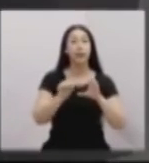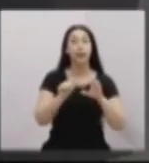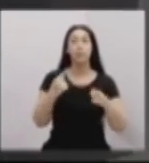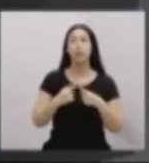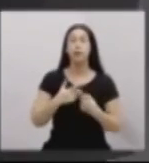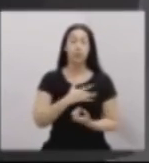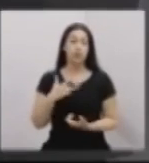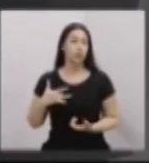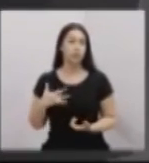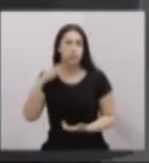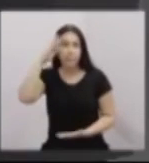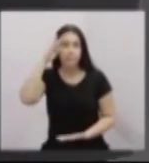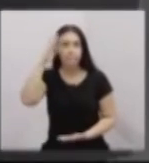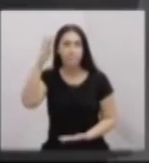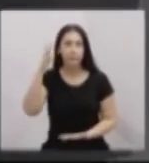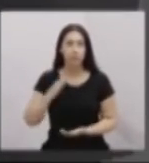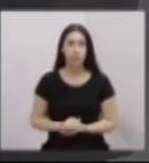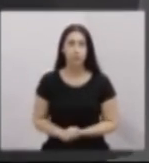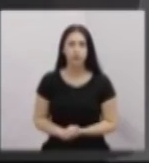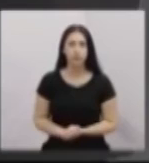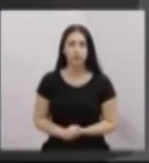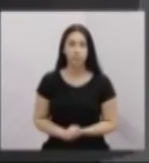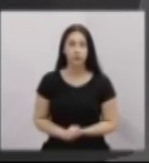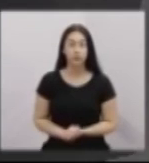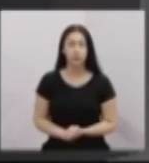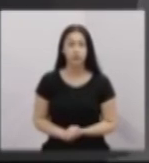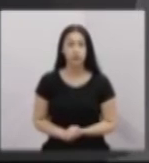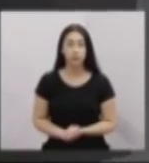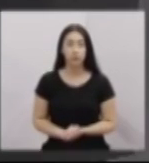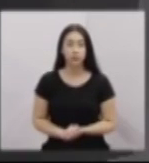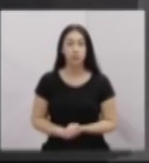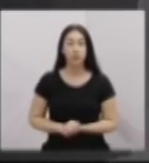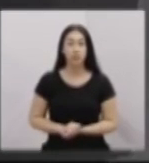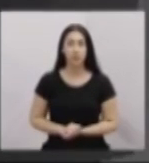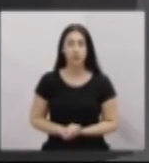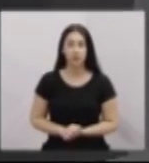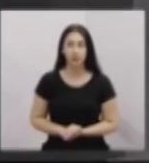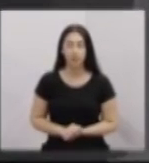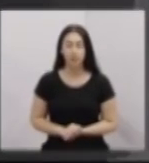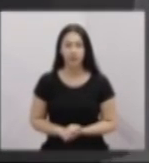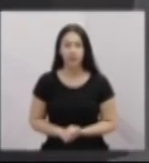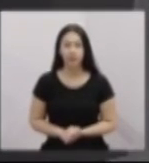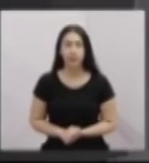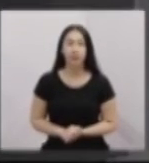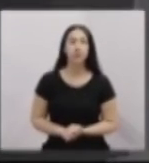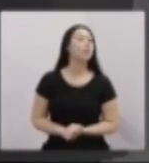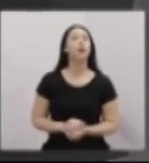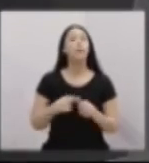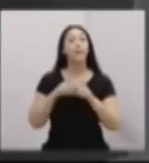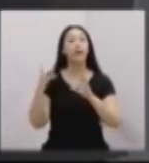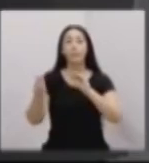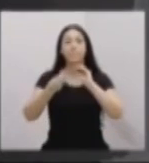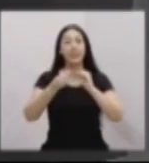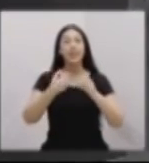das prioridades do nosso mandato, Dude. Você acredita que o primeiro real foi liberado de todas as emendas